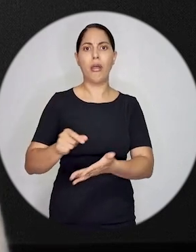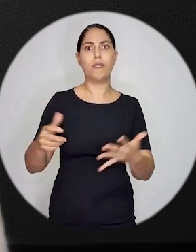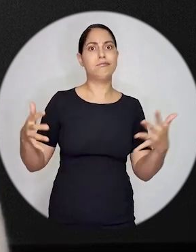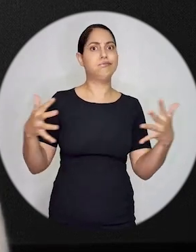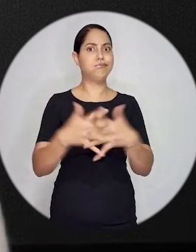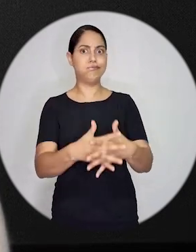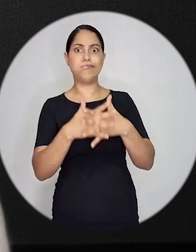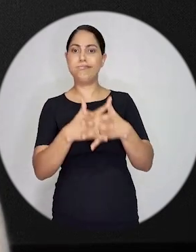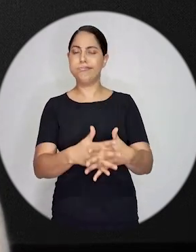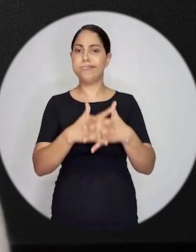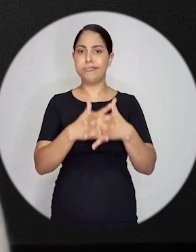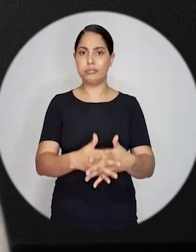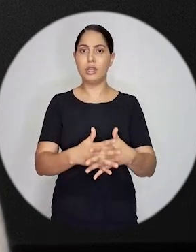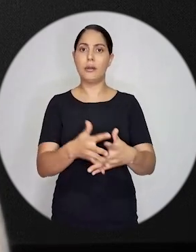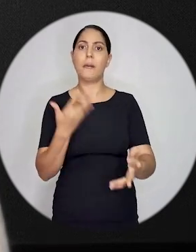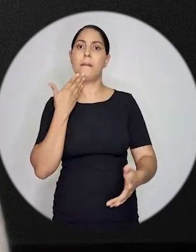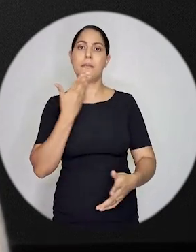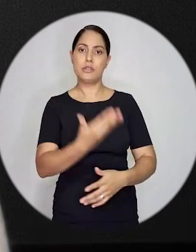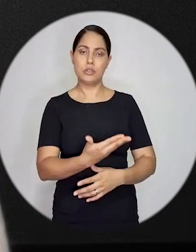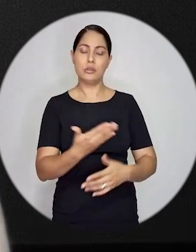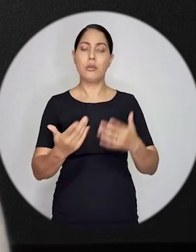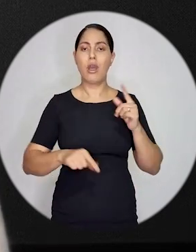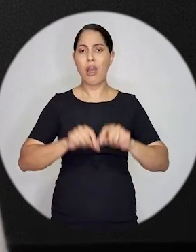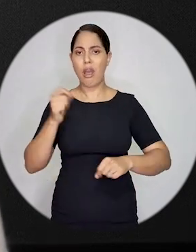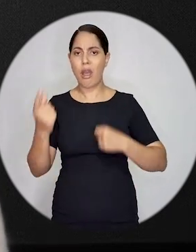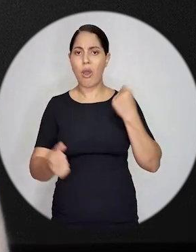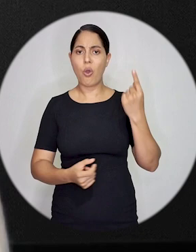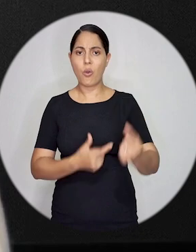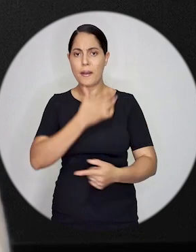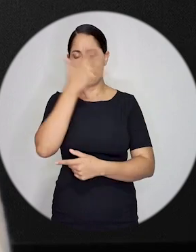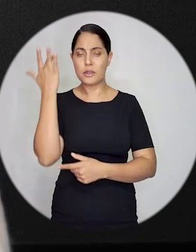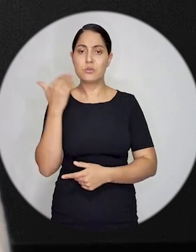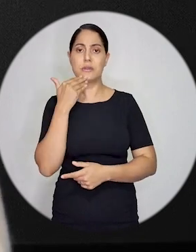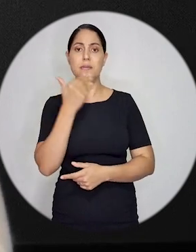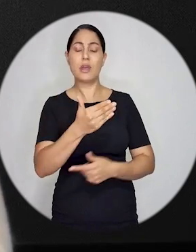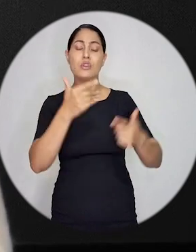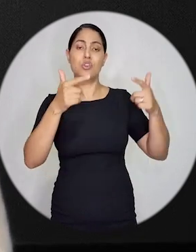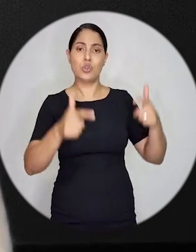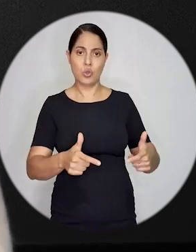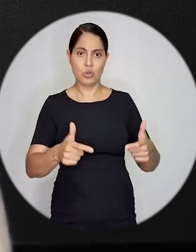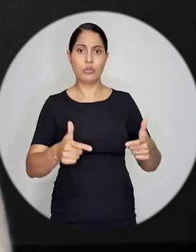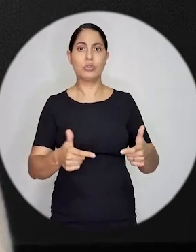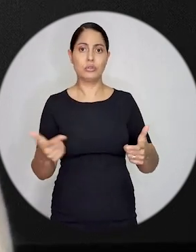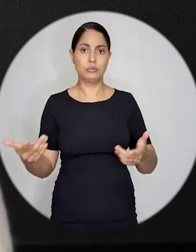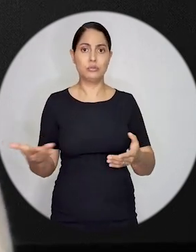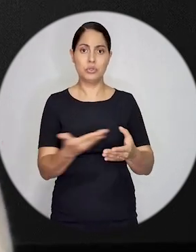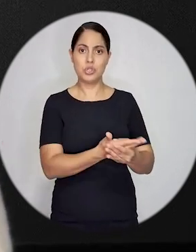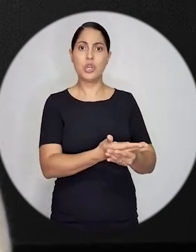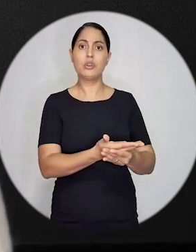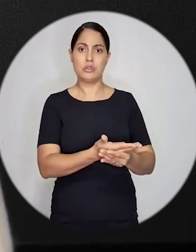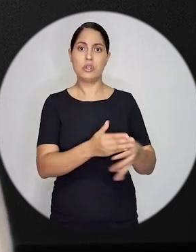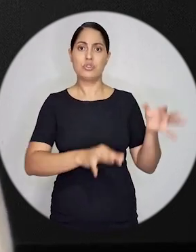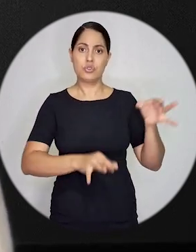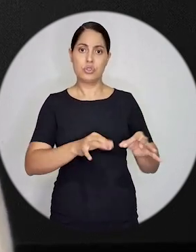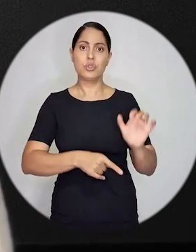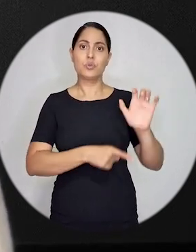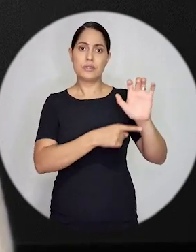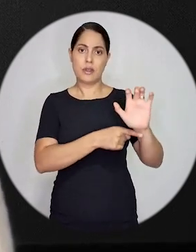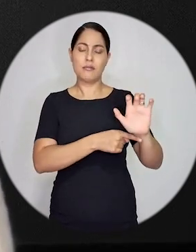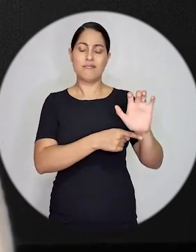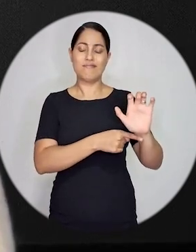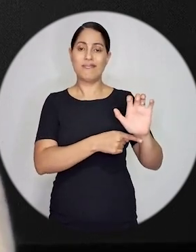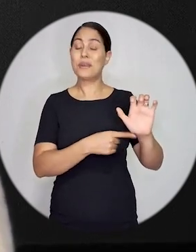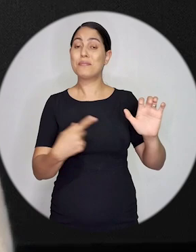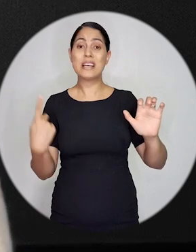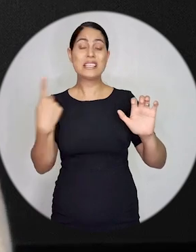causado confusão até na hora do requerimento. Algumas pessoas acabam requerendo isso na ação junto à Justiça